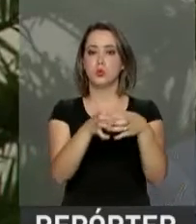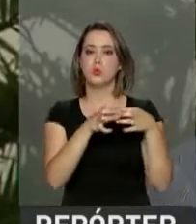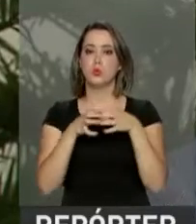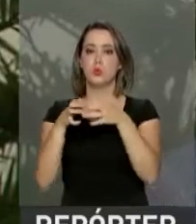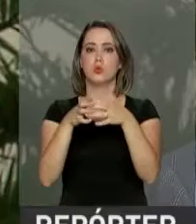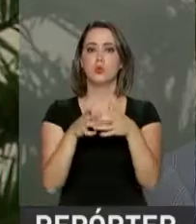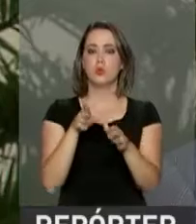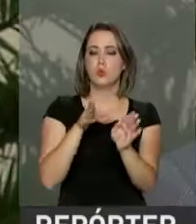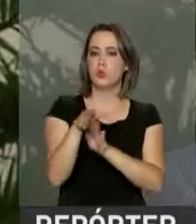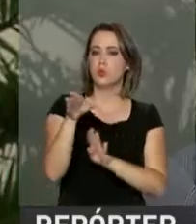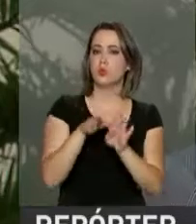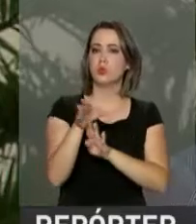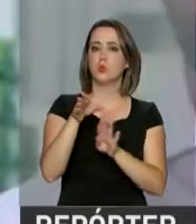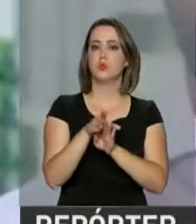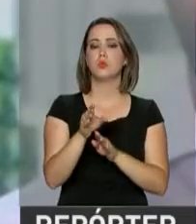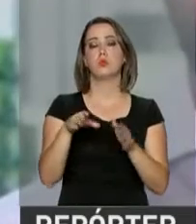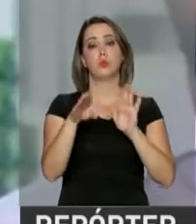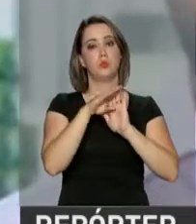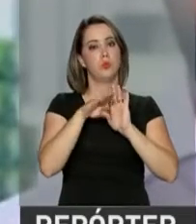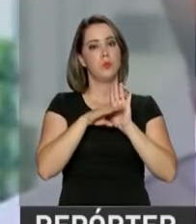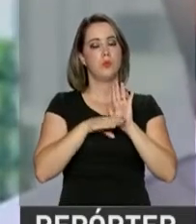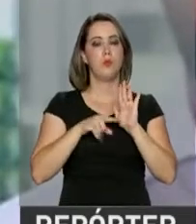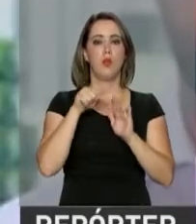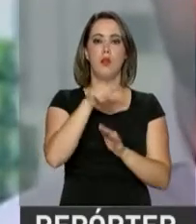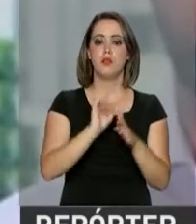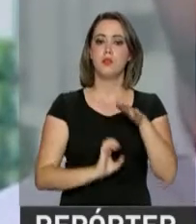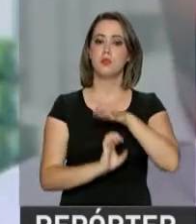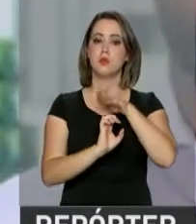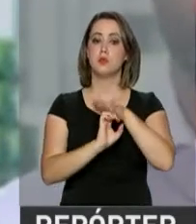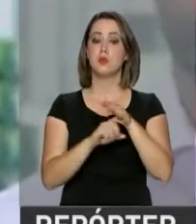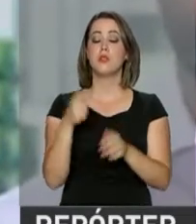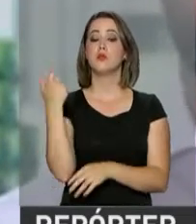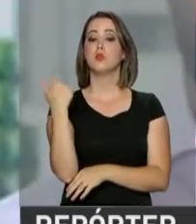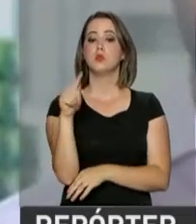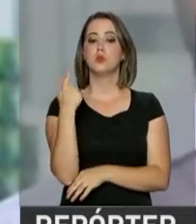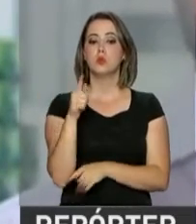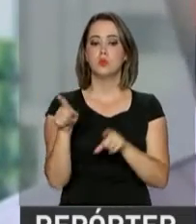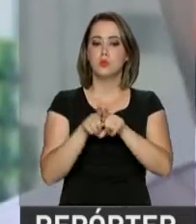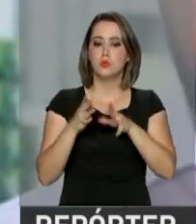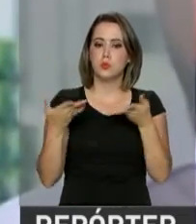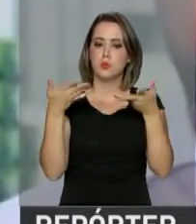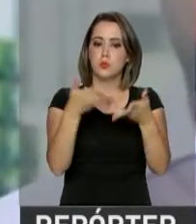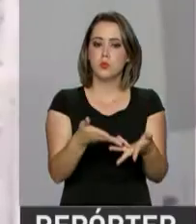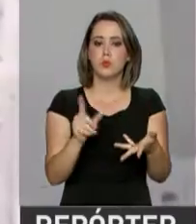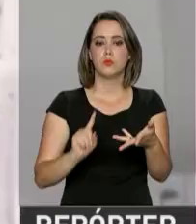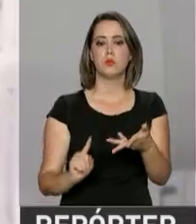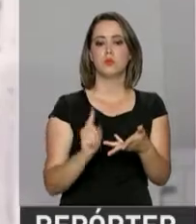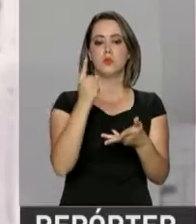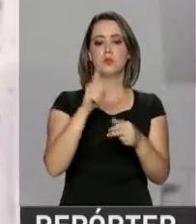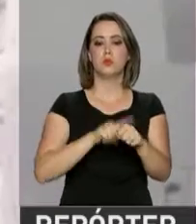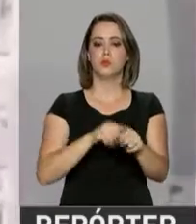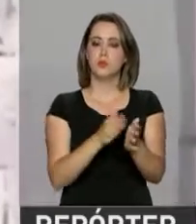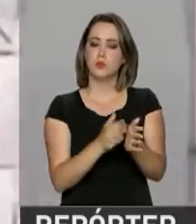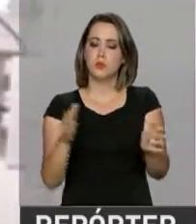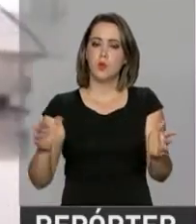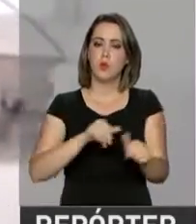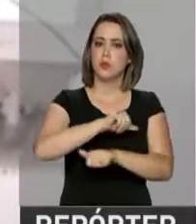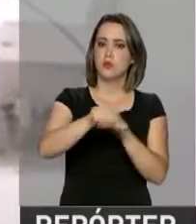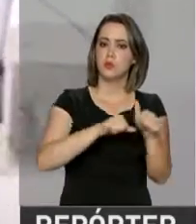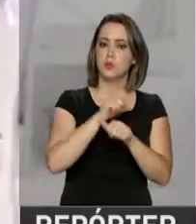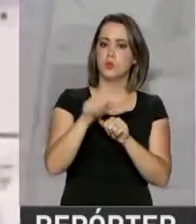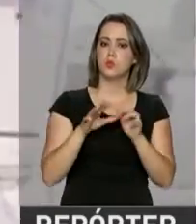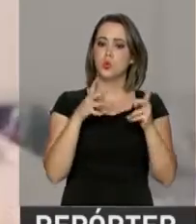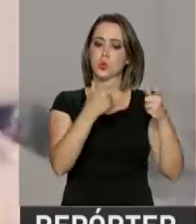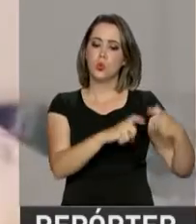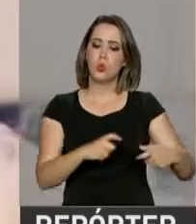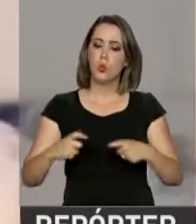consultoria dentro do programa e para este empresário de goiânia que também participou da primeira etapa as mudanças passaram por todas as